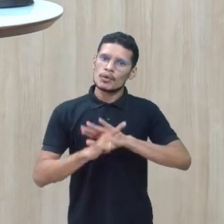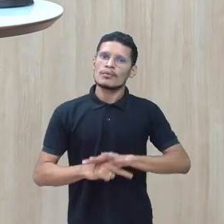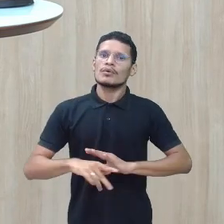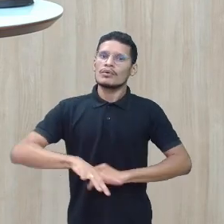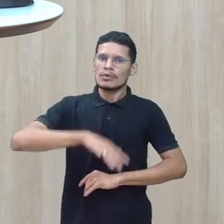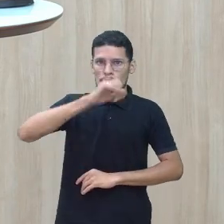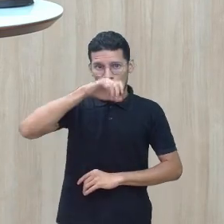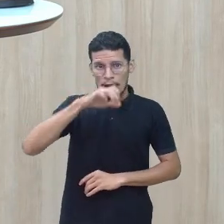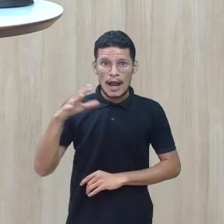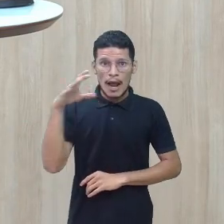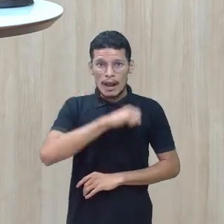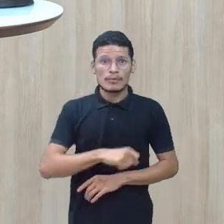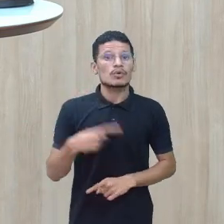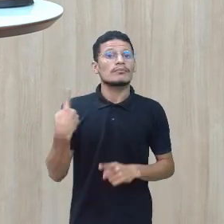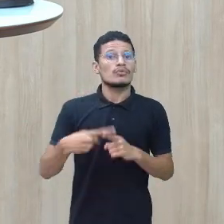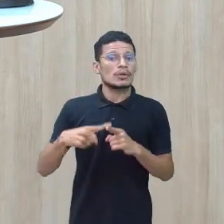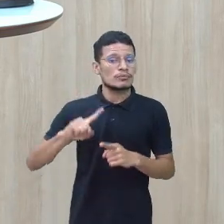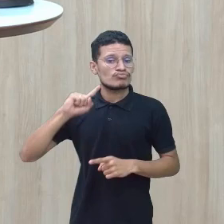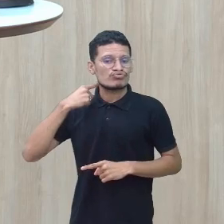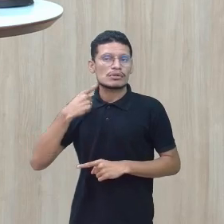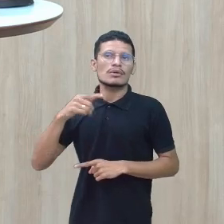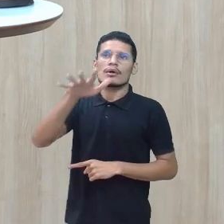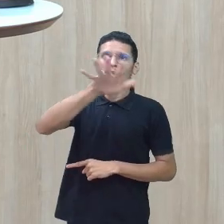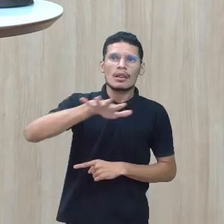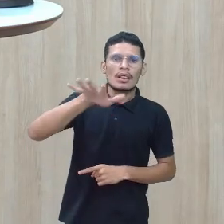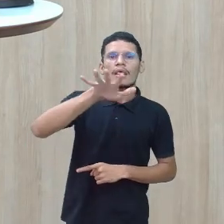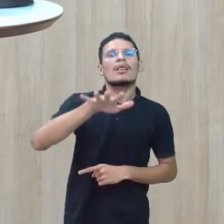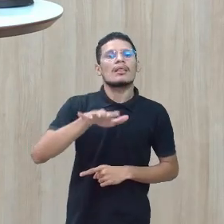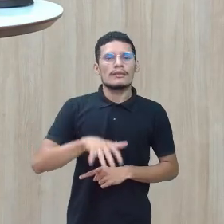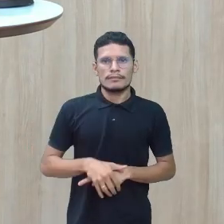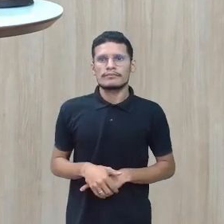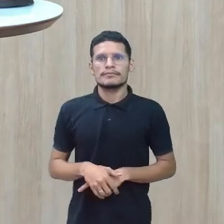como está sendo poluído o ar.